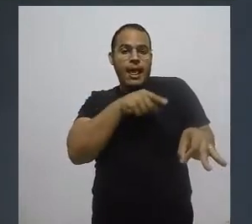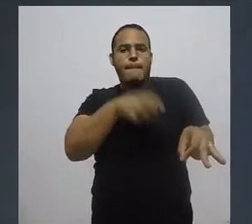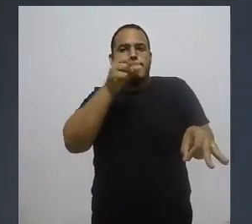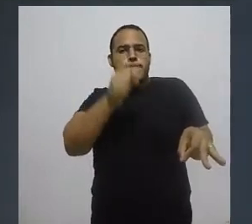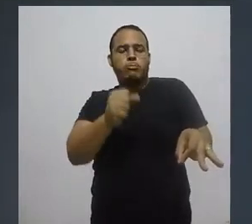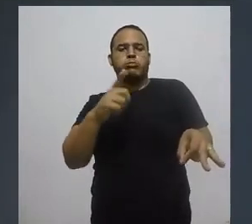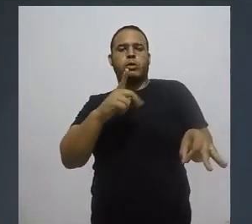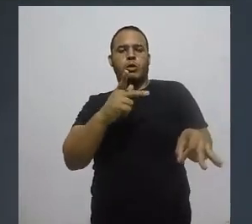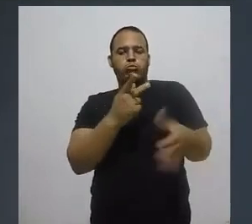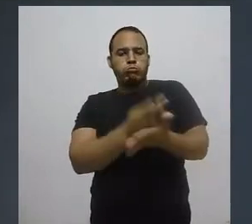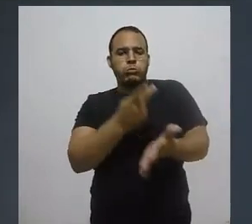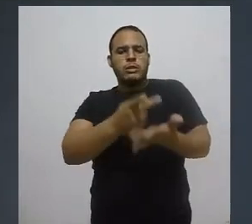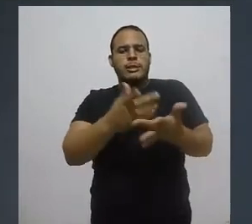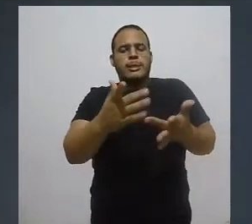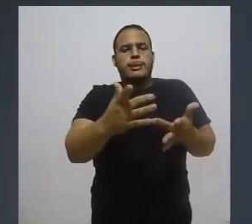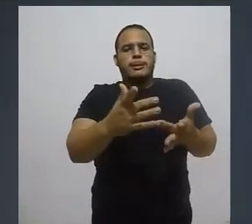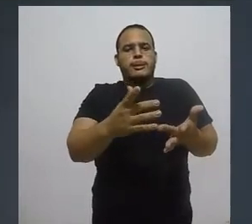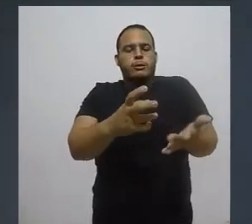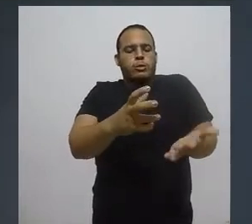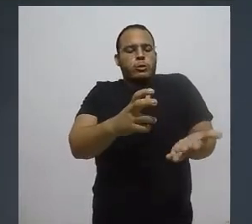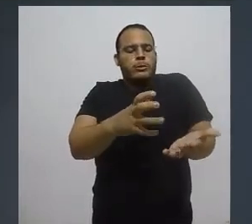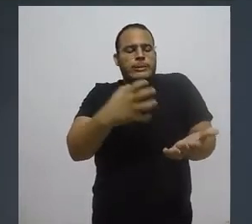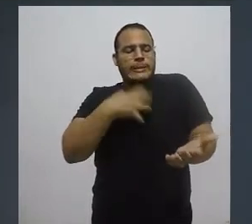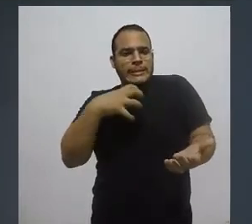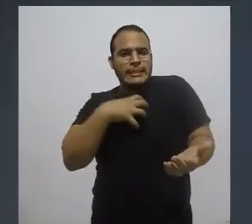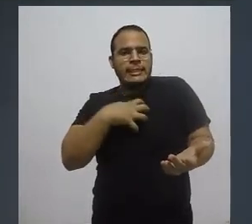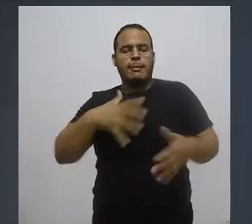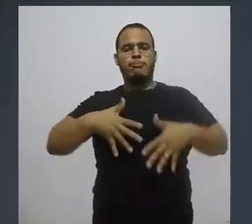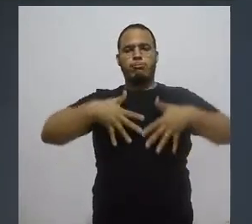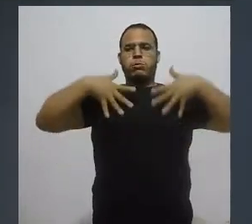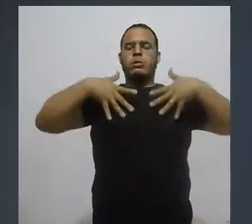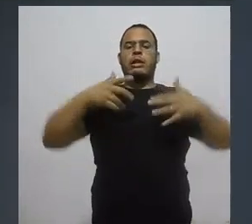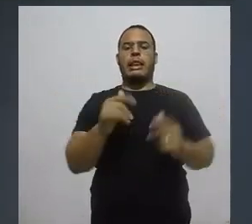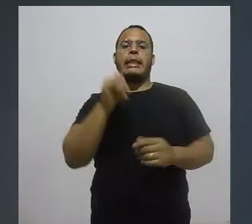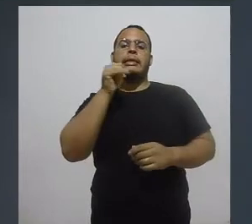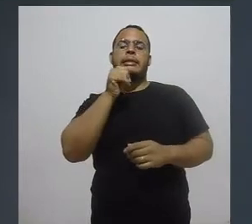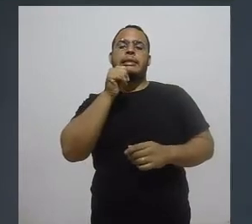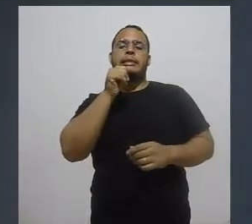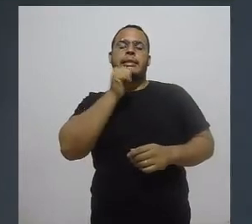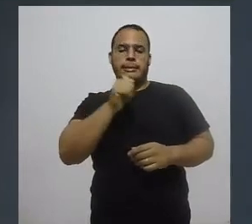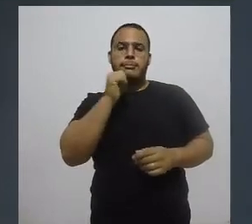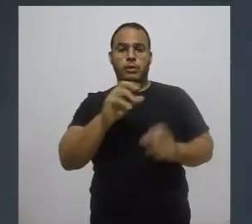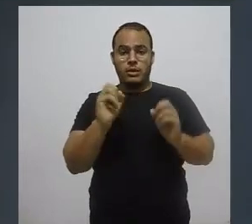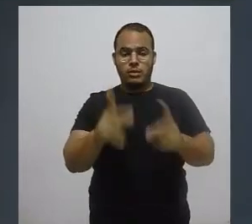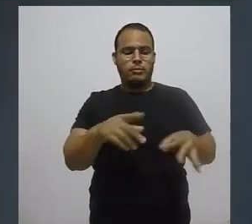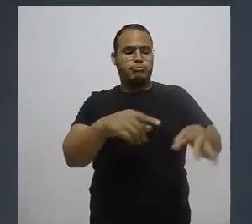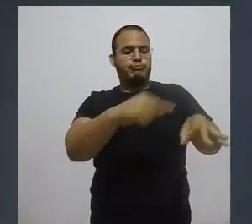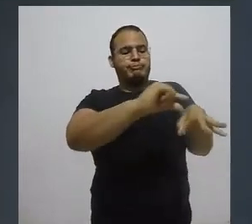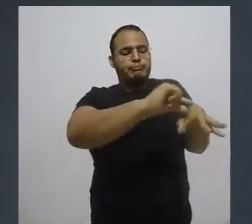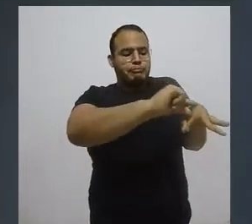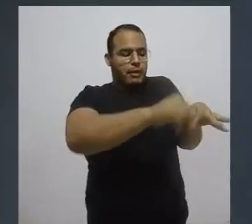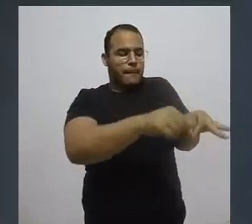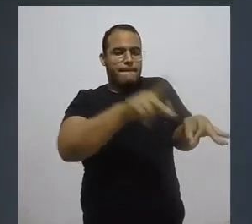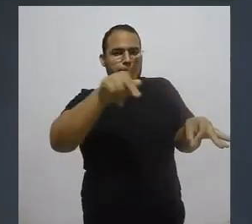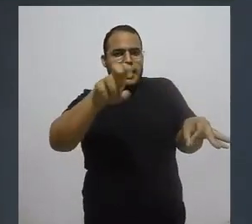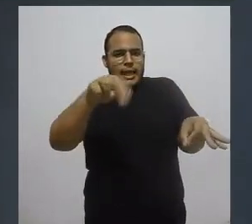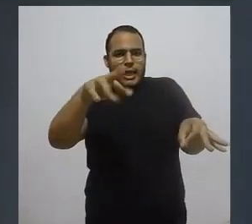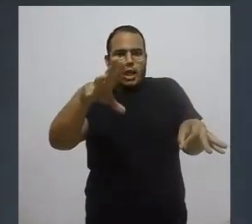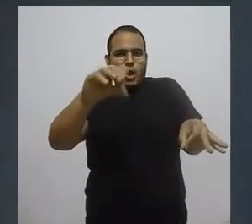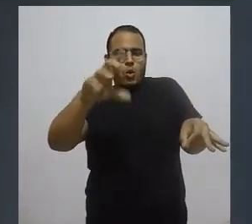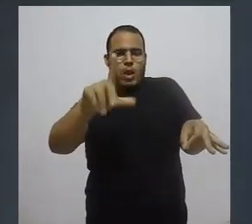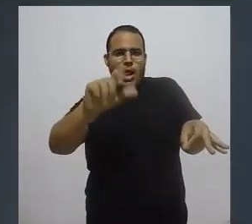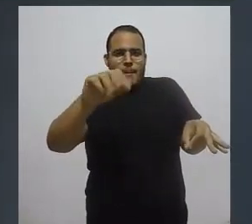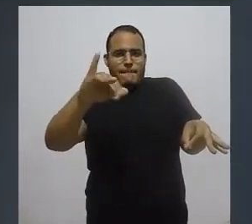terminações nervosas, então é uma região muito sensível. A gente vai ter aí os pequenos lábios, que também são chamados de lábios menores. Então, as